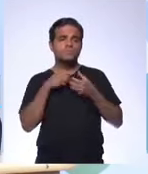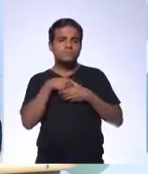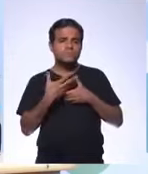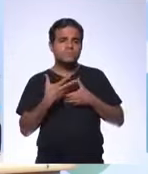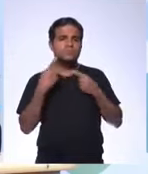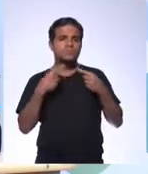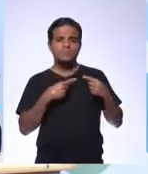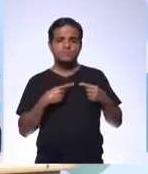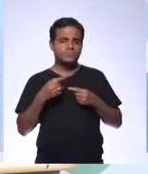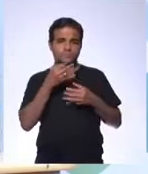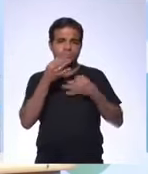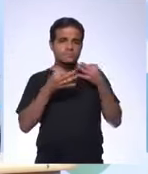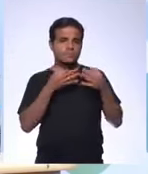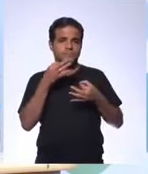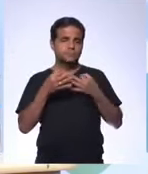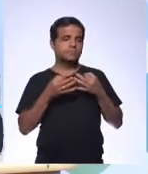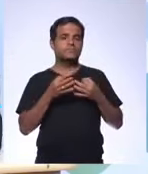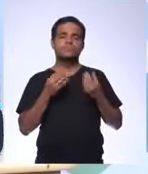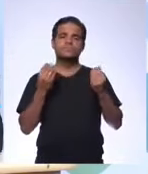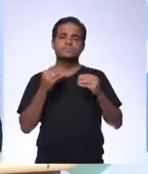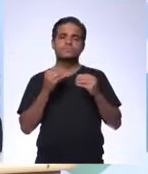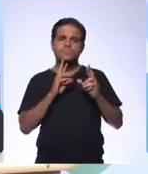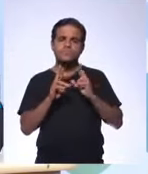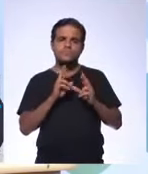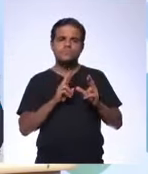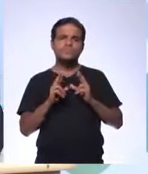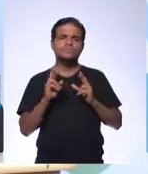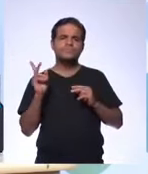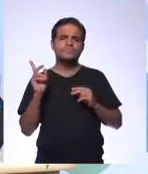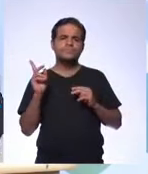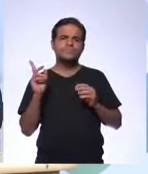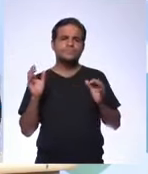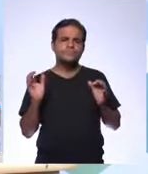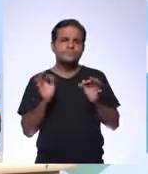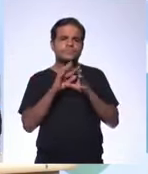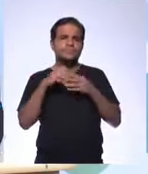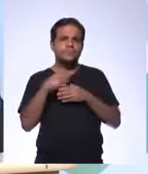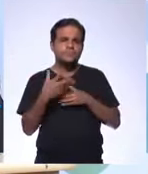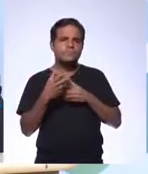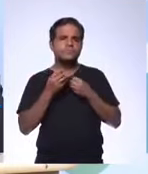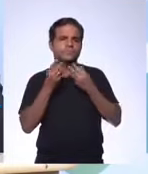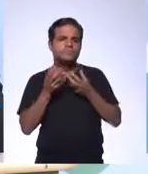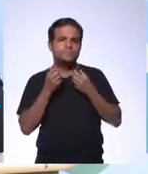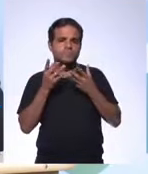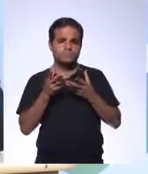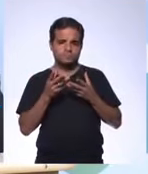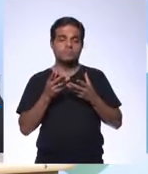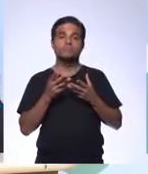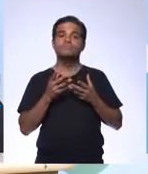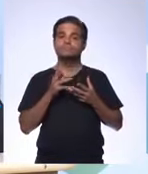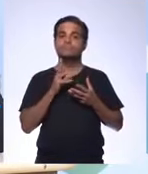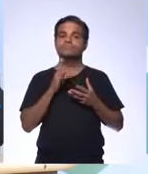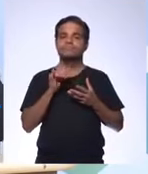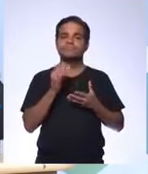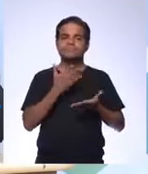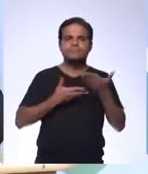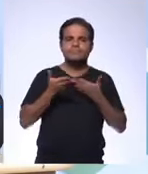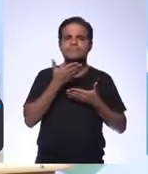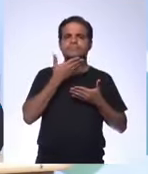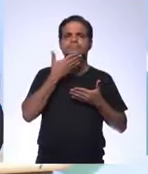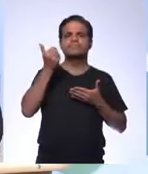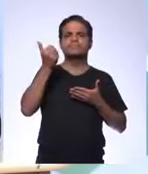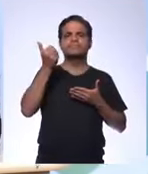argumentarem as suas respostas, Coloquem respostas completas, argumente, porque aí vai